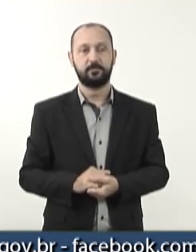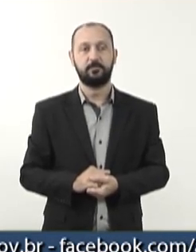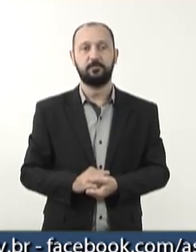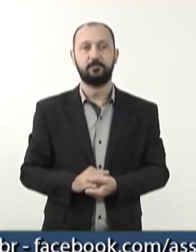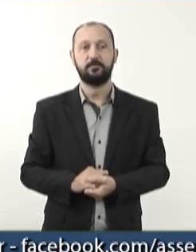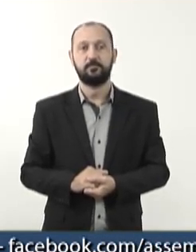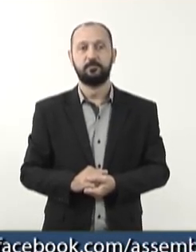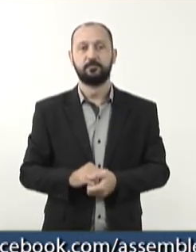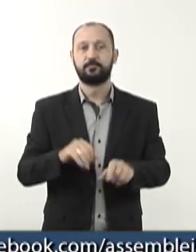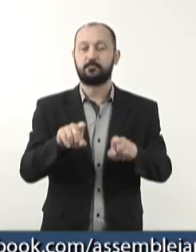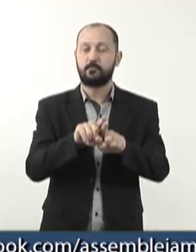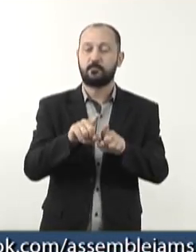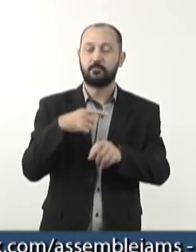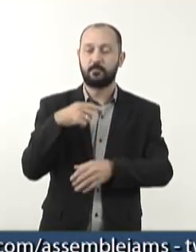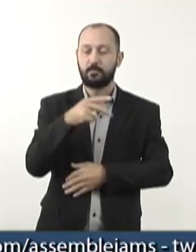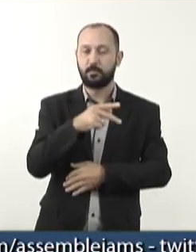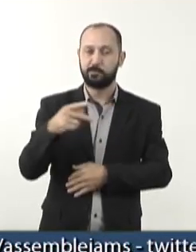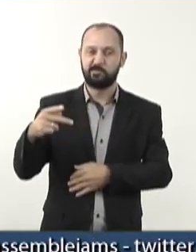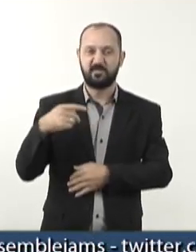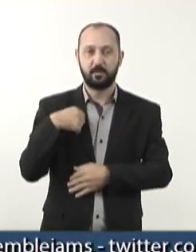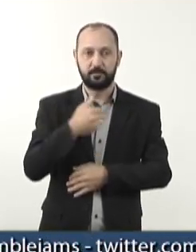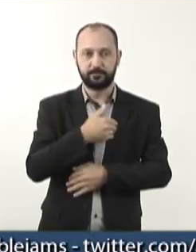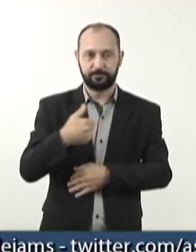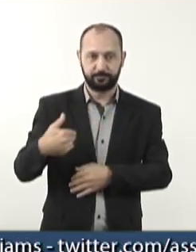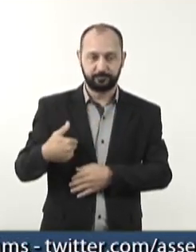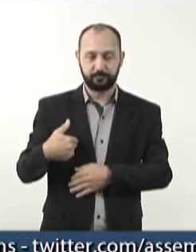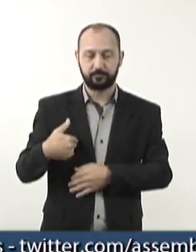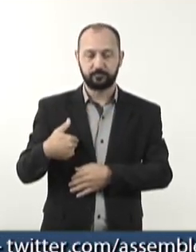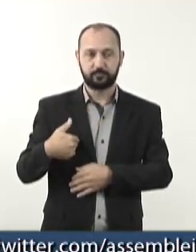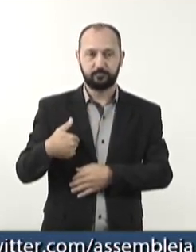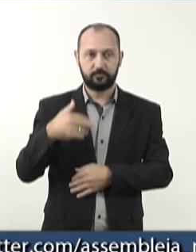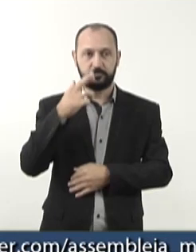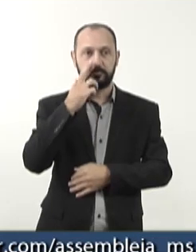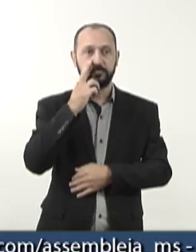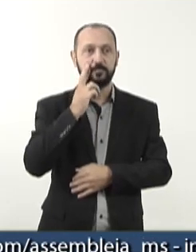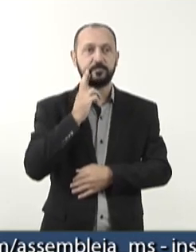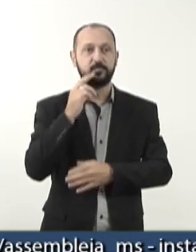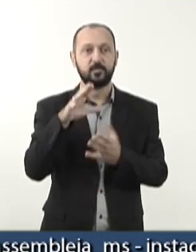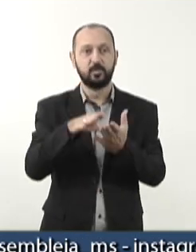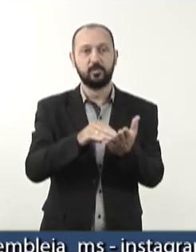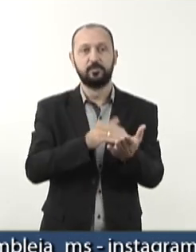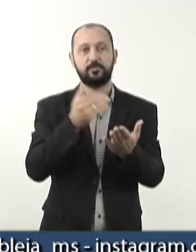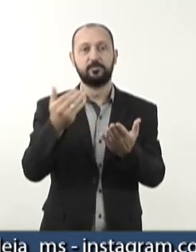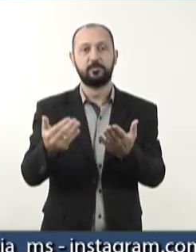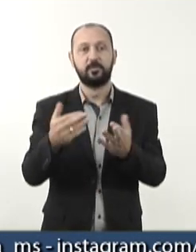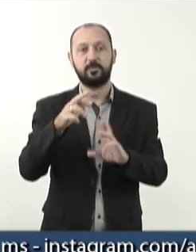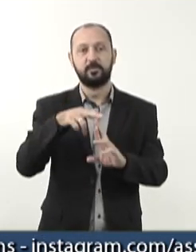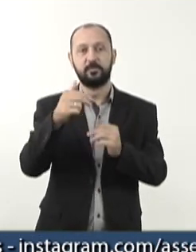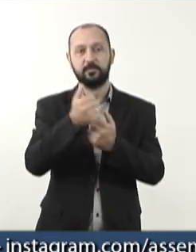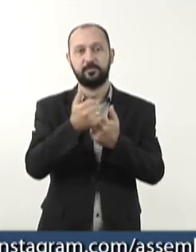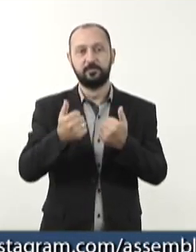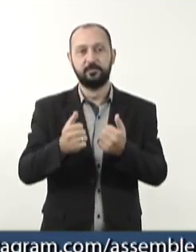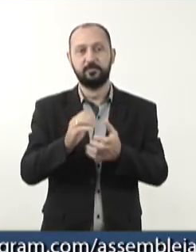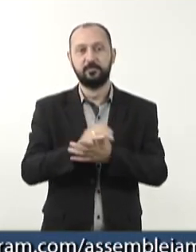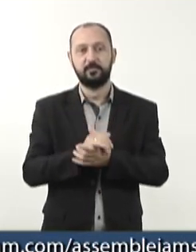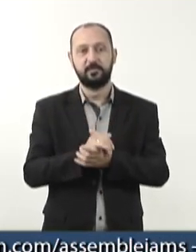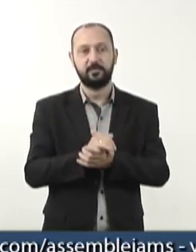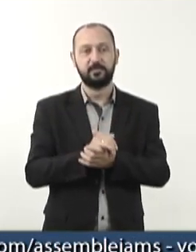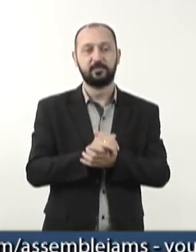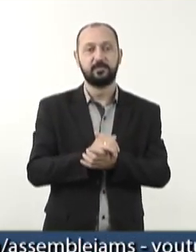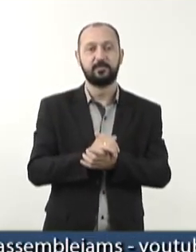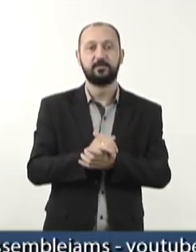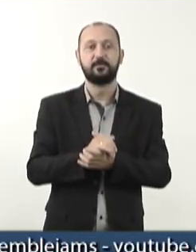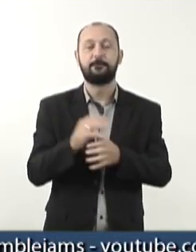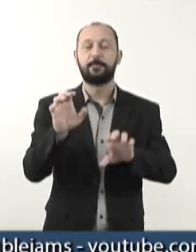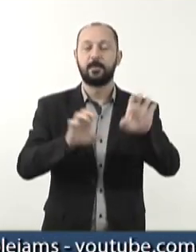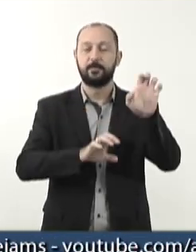Também, senhor presidente, para o nosso governador Eduardo Ridel, com cópia aos representantes legais das empresas de